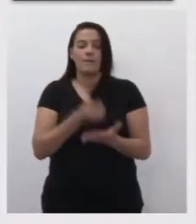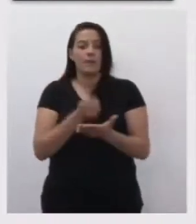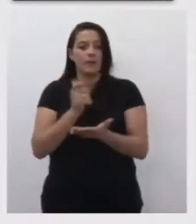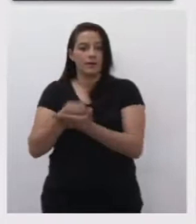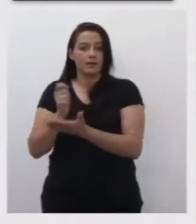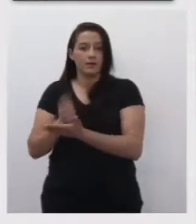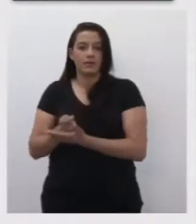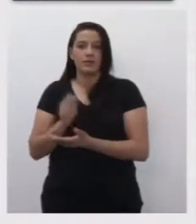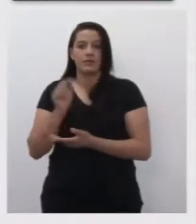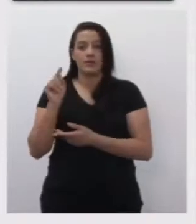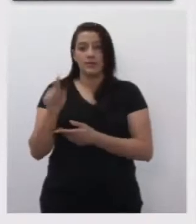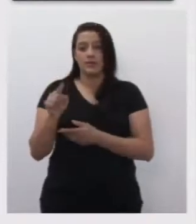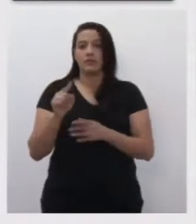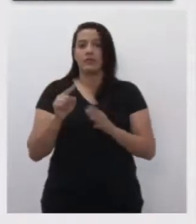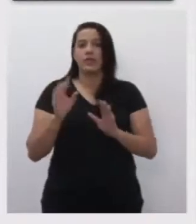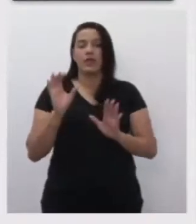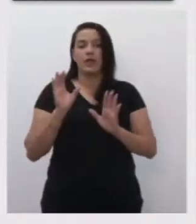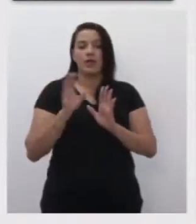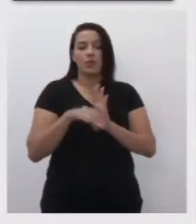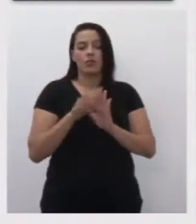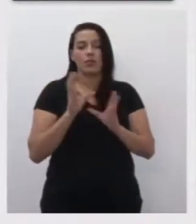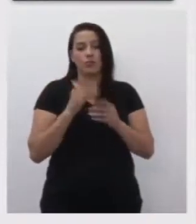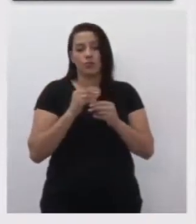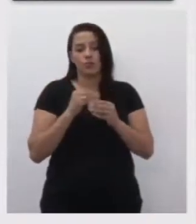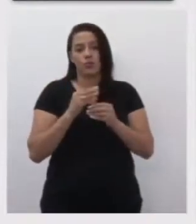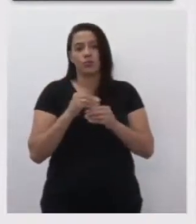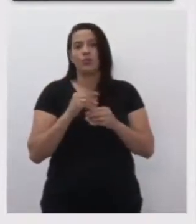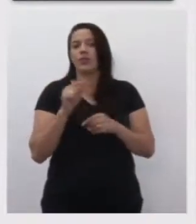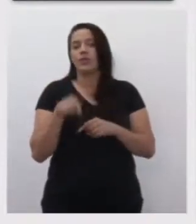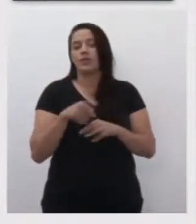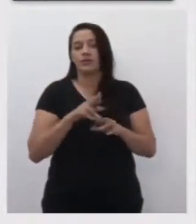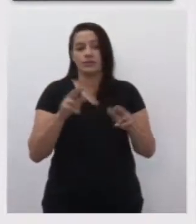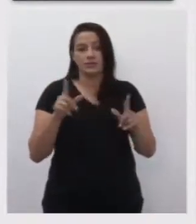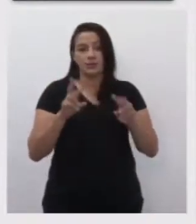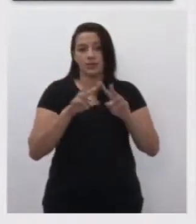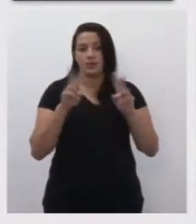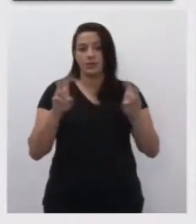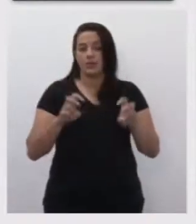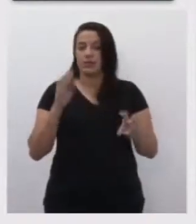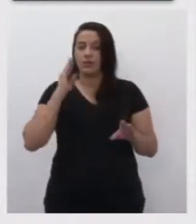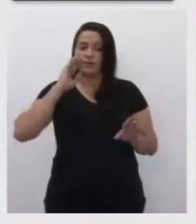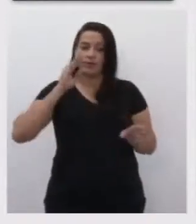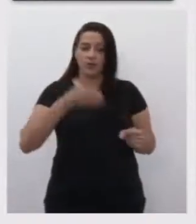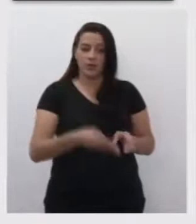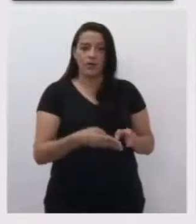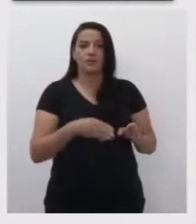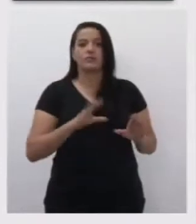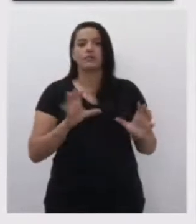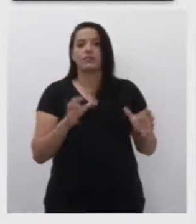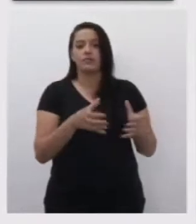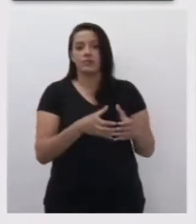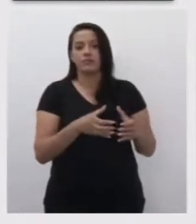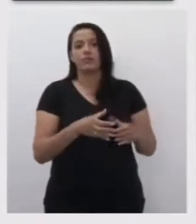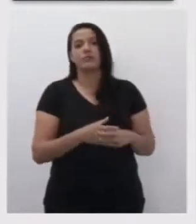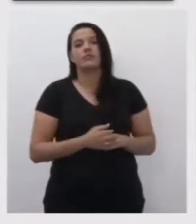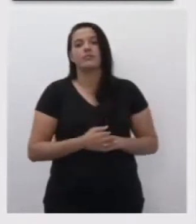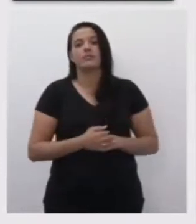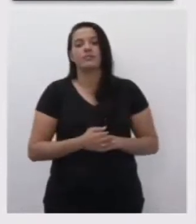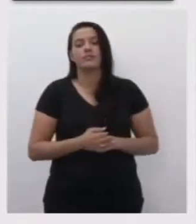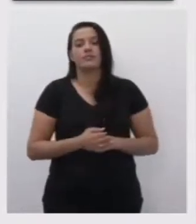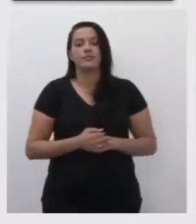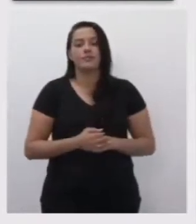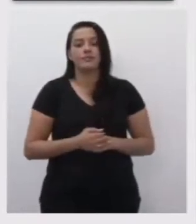é específico, a gente trouxe ele e modulou nesse curso, né, que a gente chama, nesse